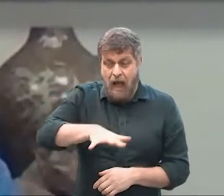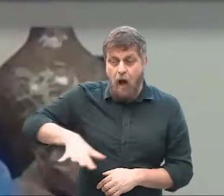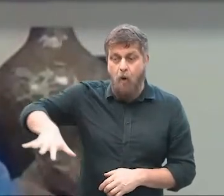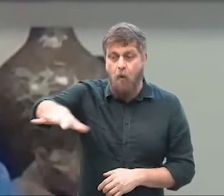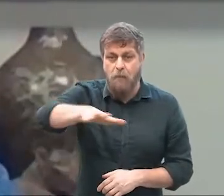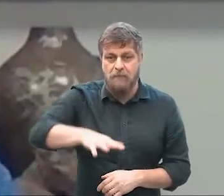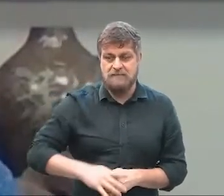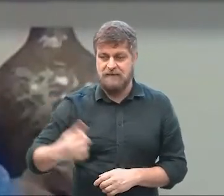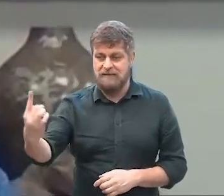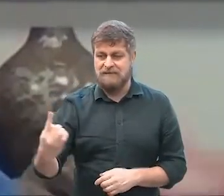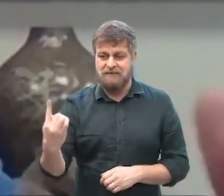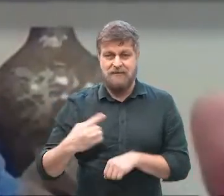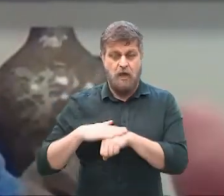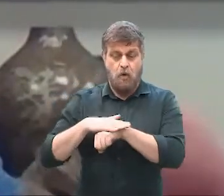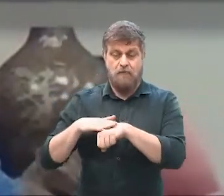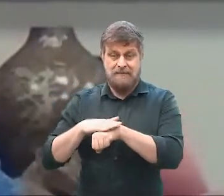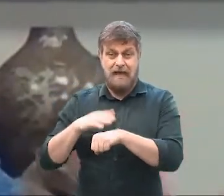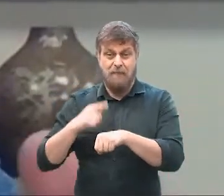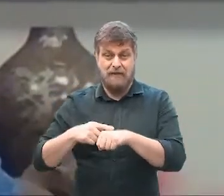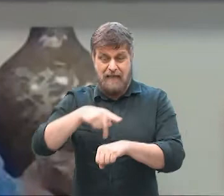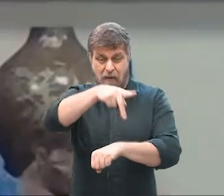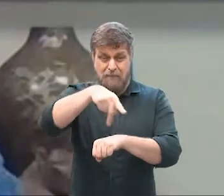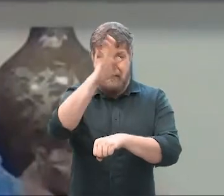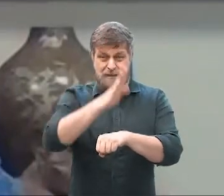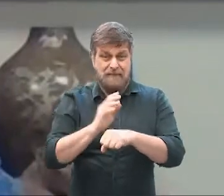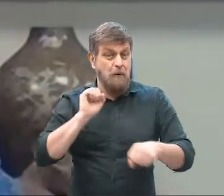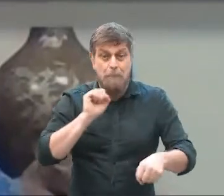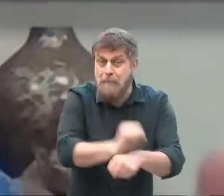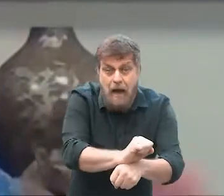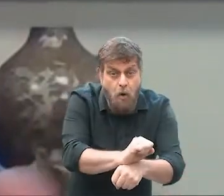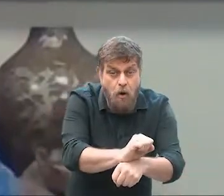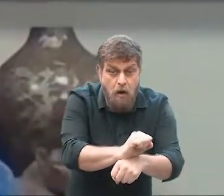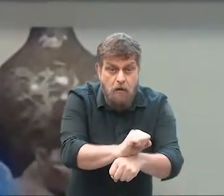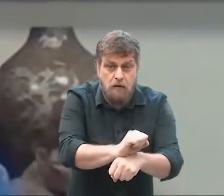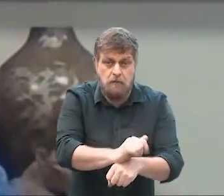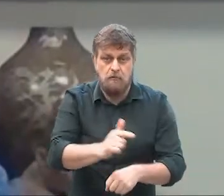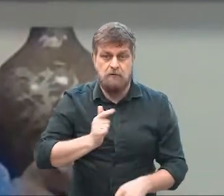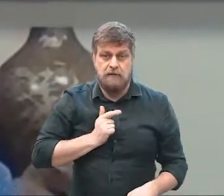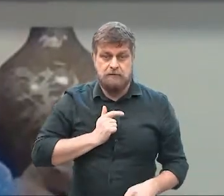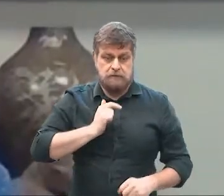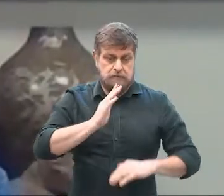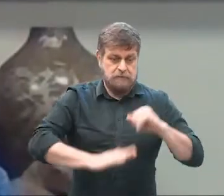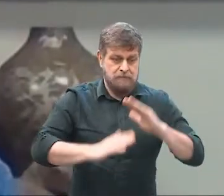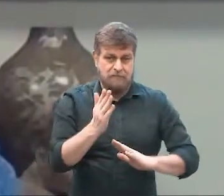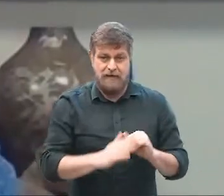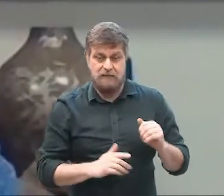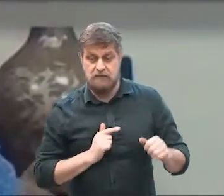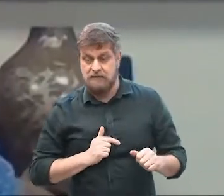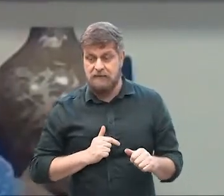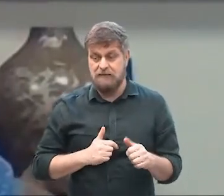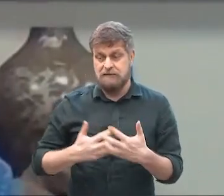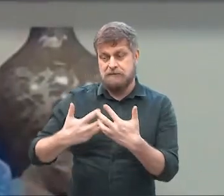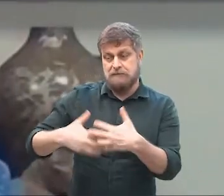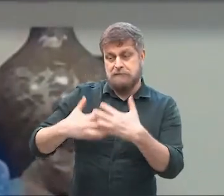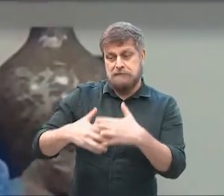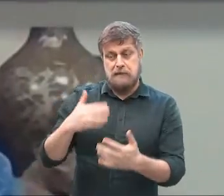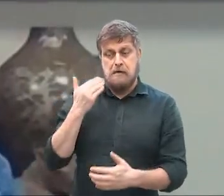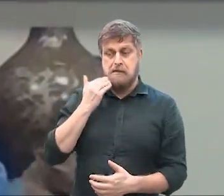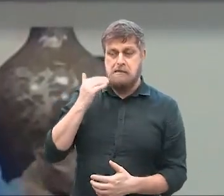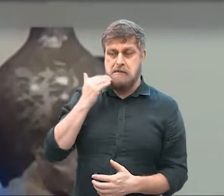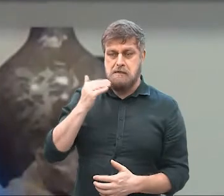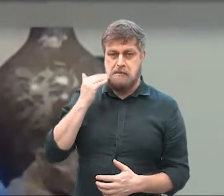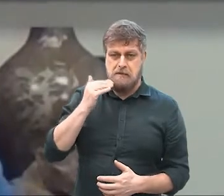porque o país parou em algumas atividades. Outras funcionam de forma precária,